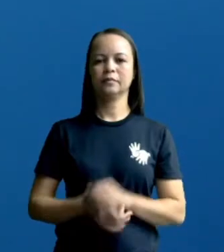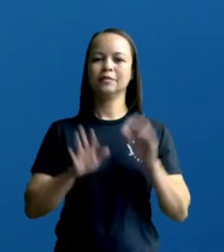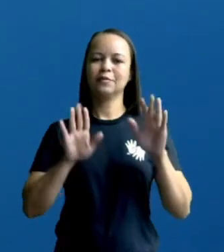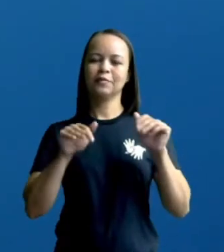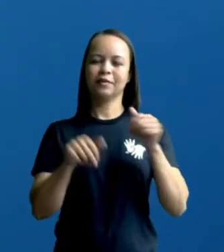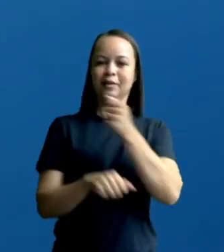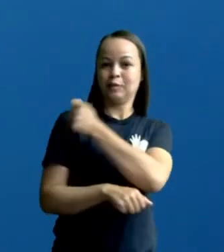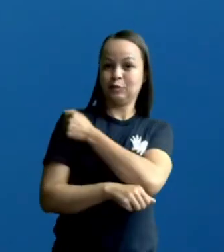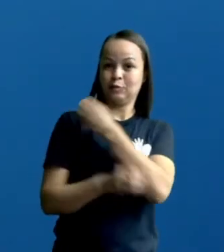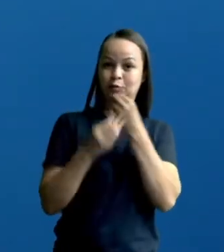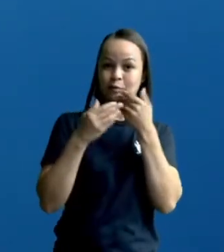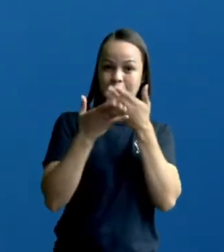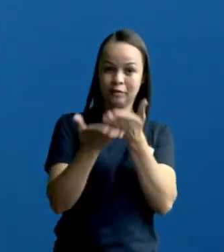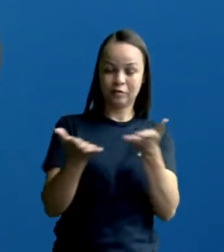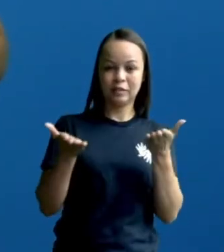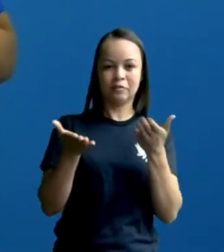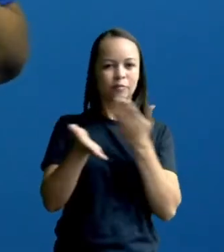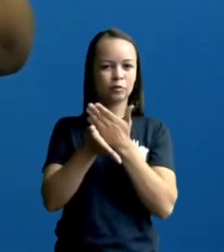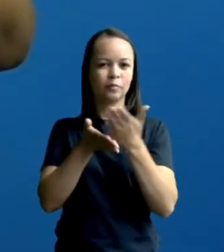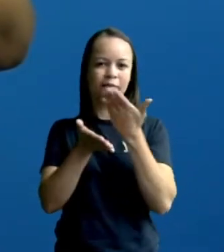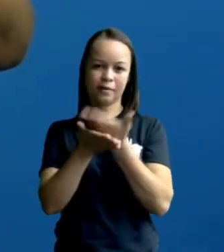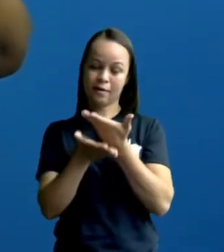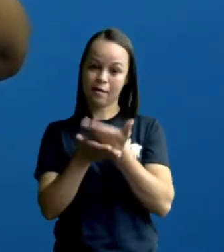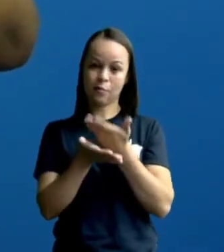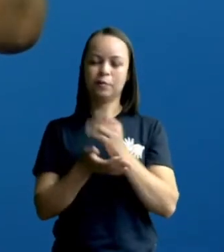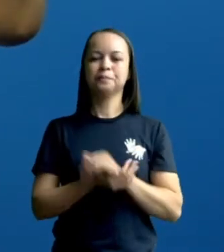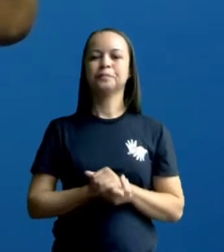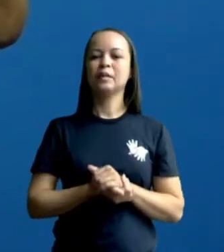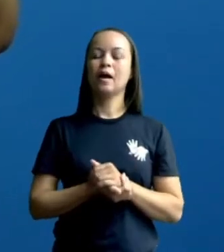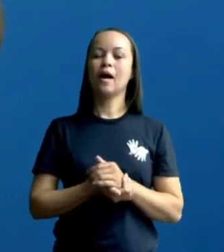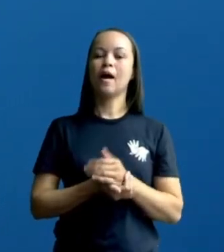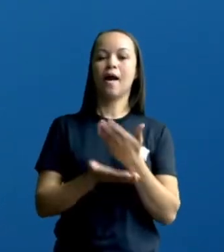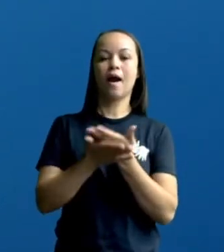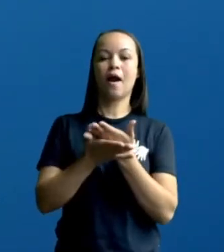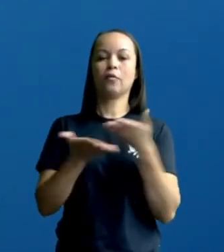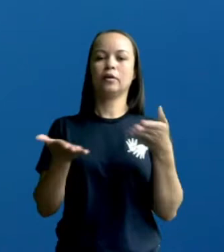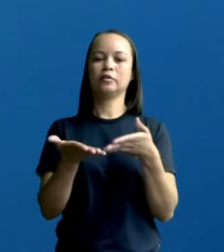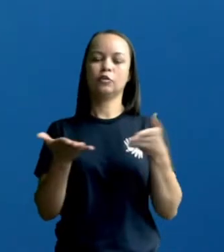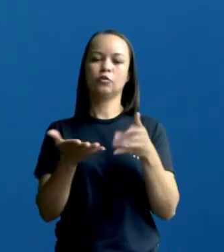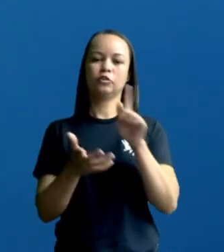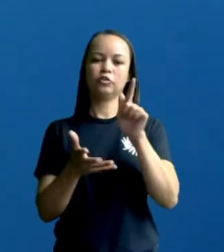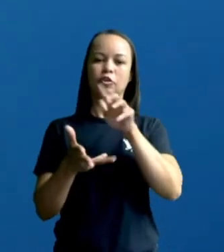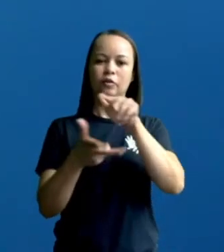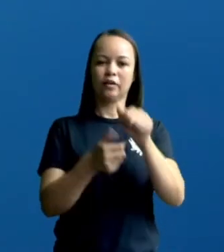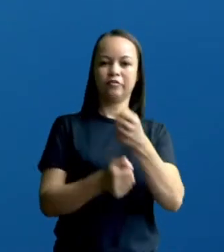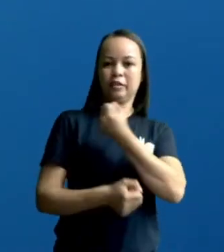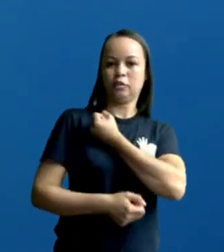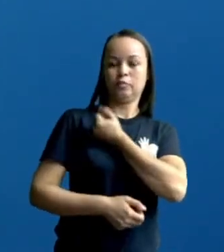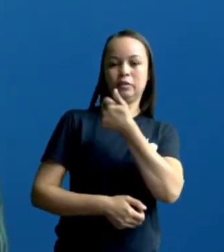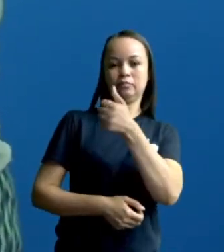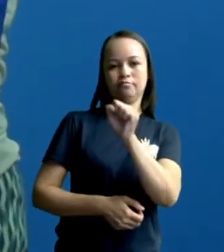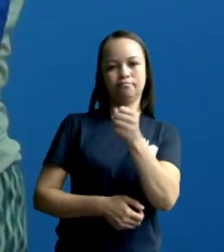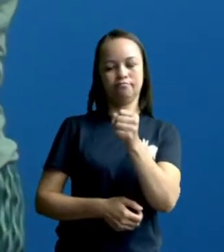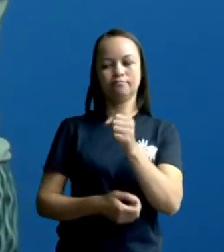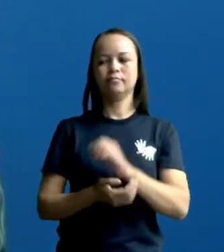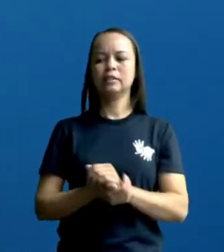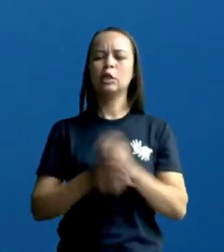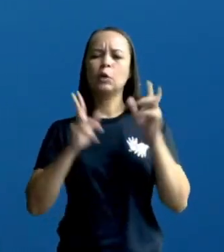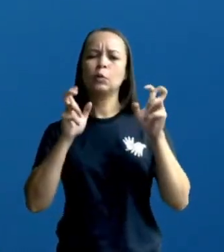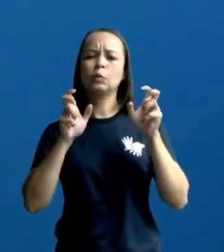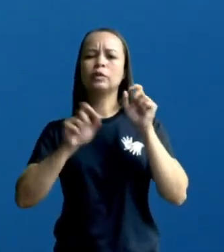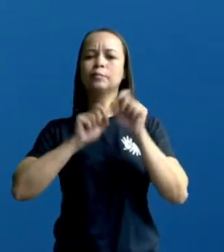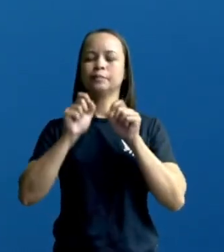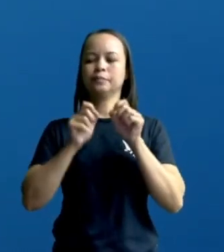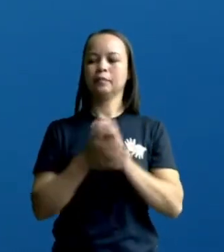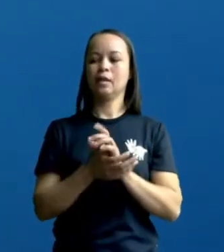meus amores, e aí, tudo bem com vocês? Vamos para mais uma aula, a aula de hoje, aula de Geografia, aula 18, e o tema será Dia